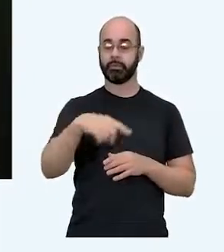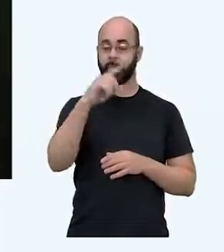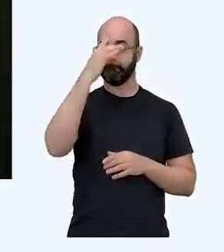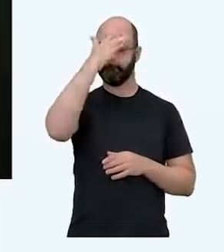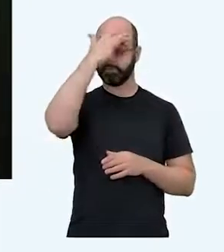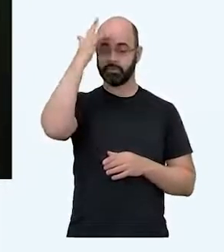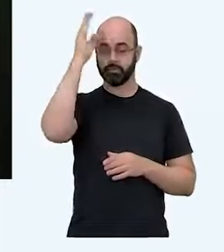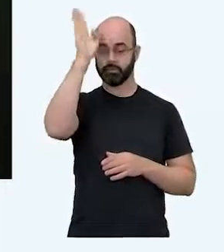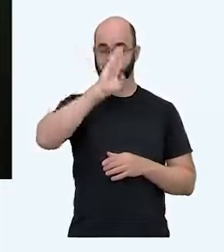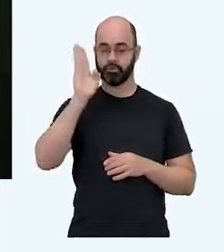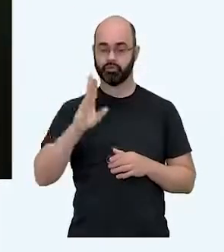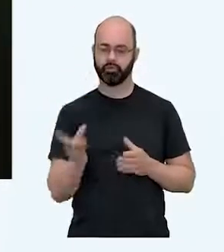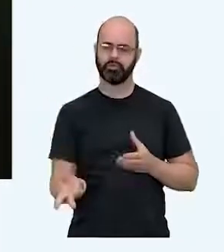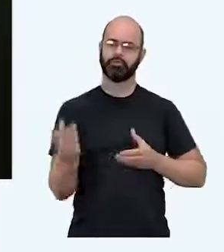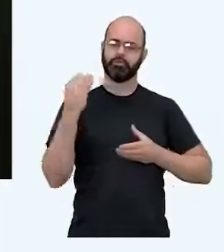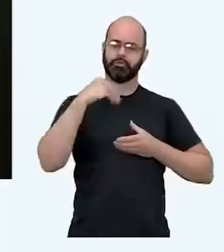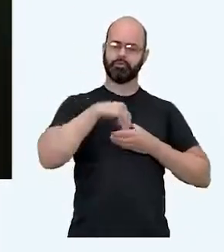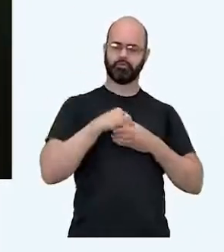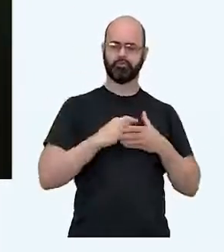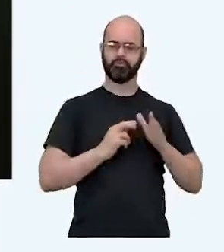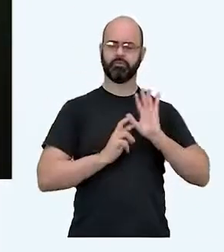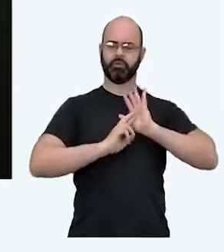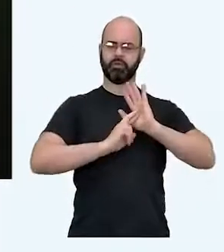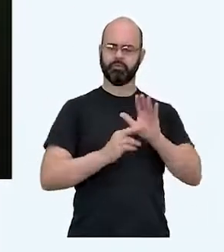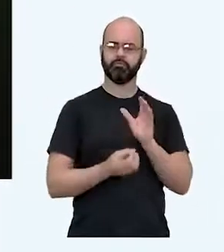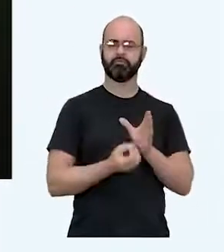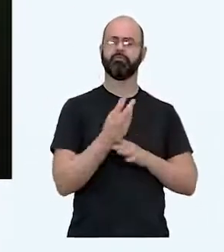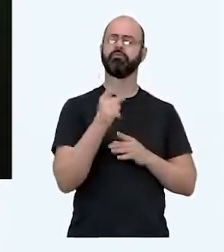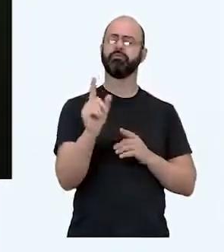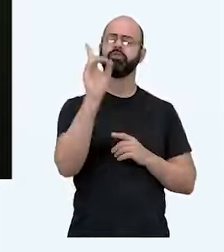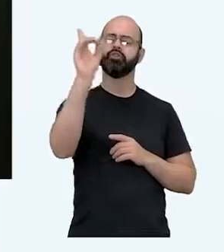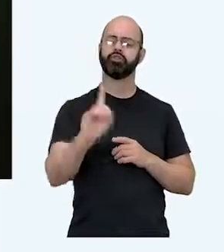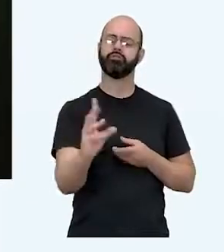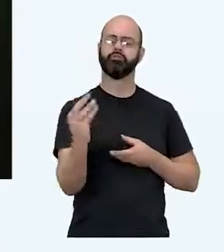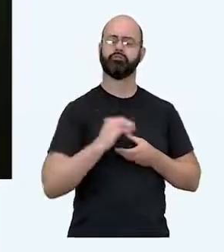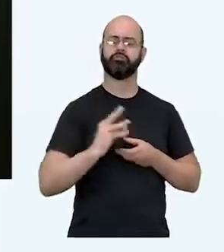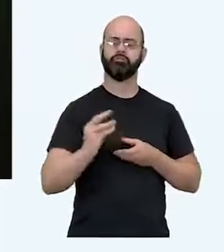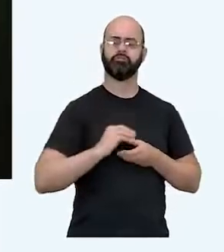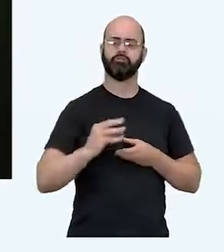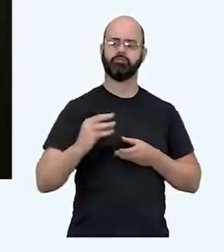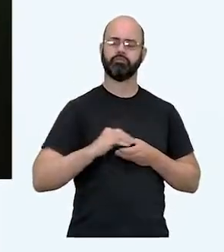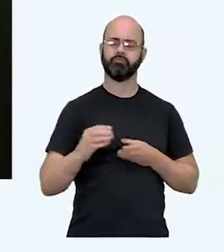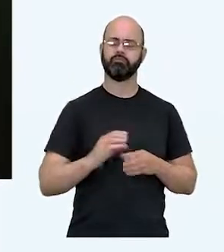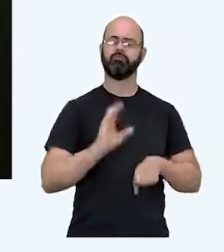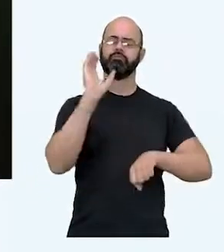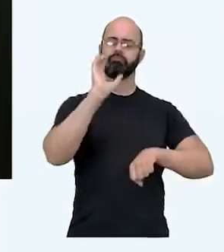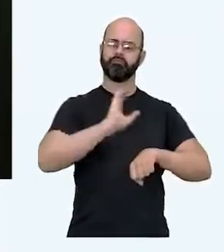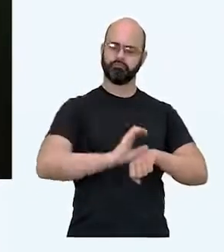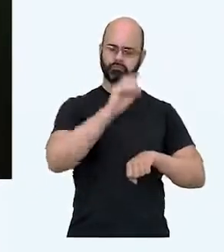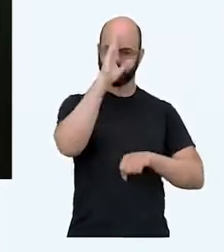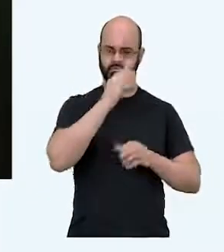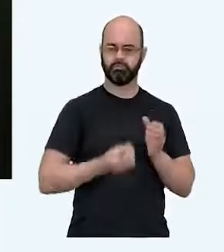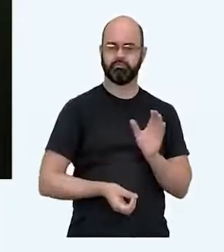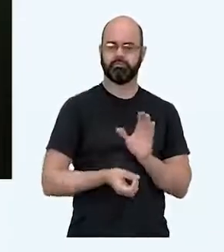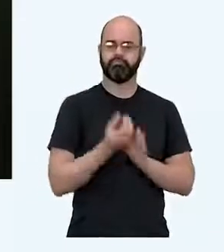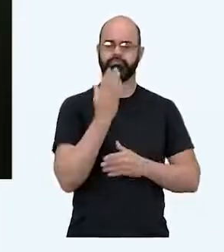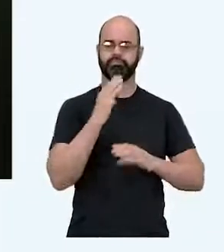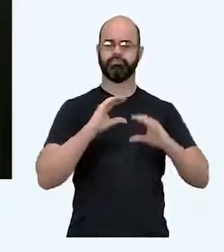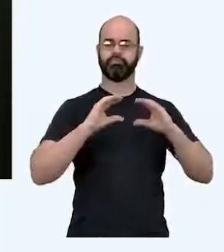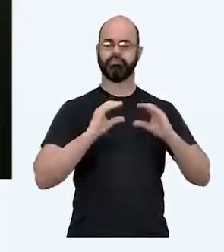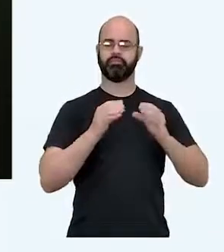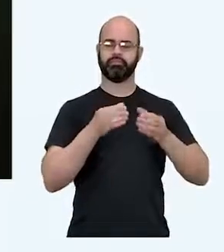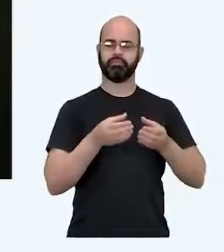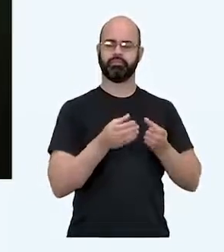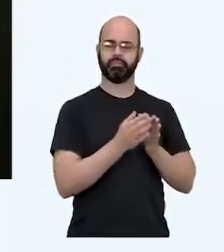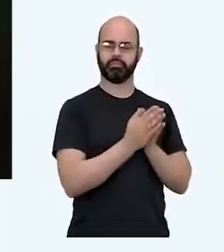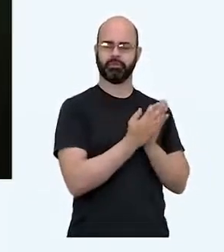por bem recuperar esses direitos, acrescentar outros e deixar isso registrado em nossa lei maior. Quando tiver uma